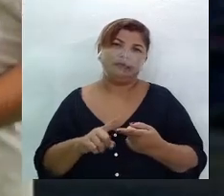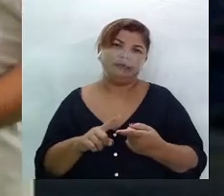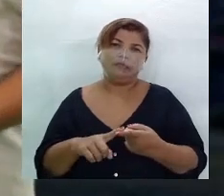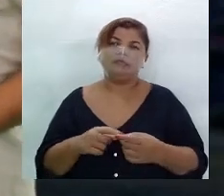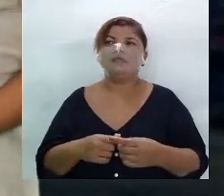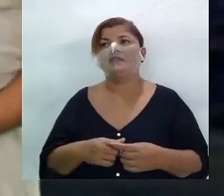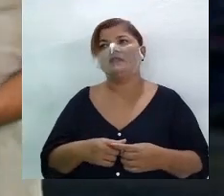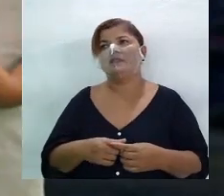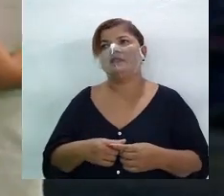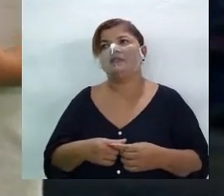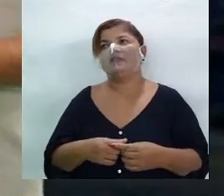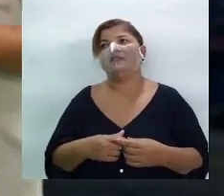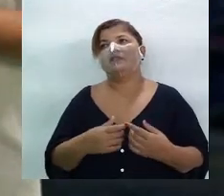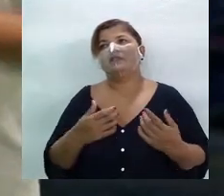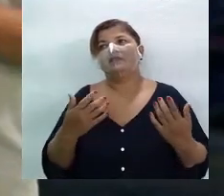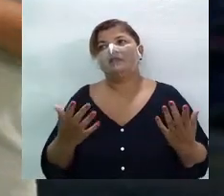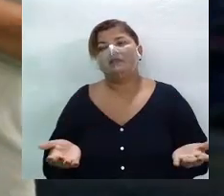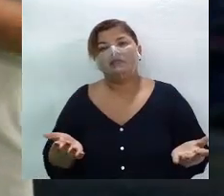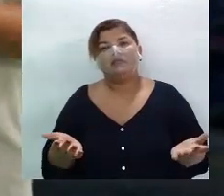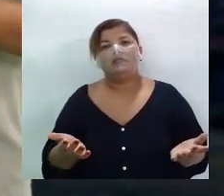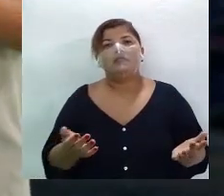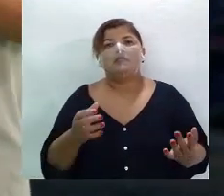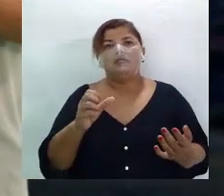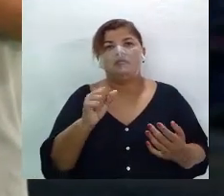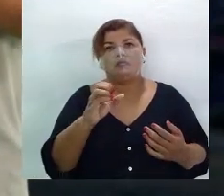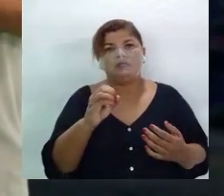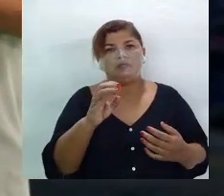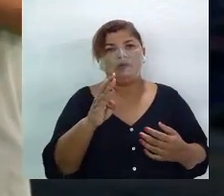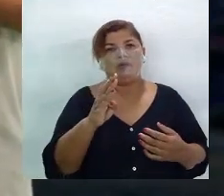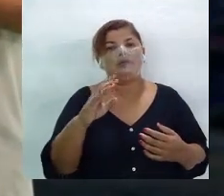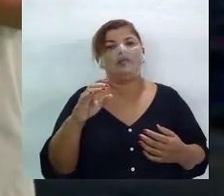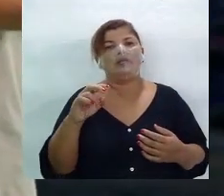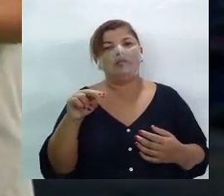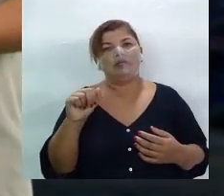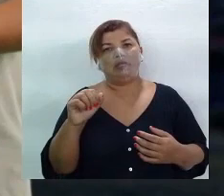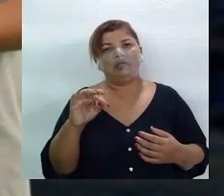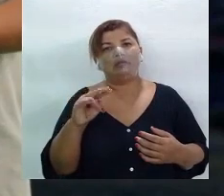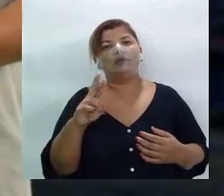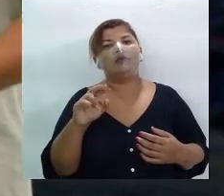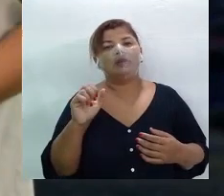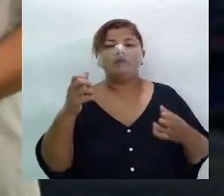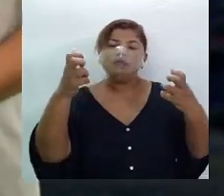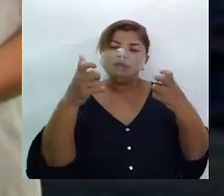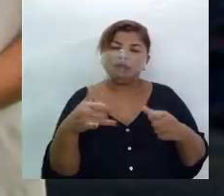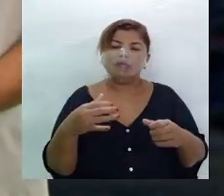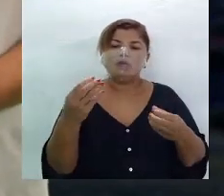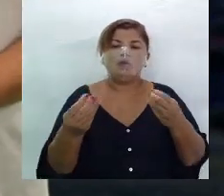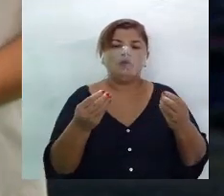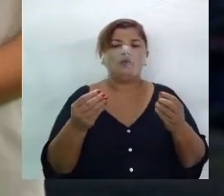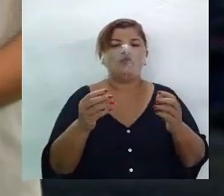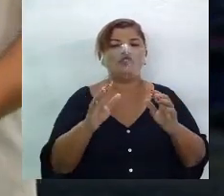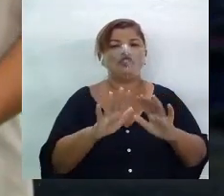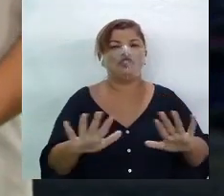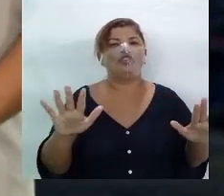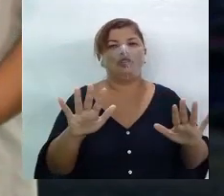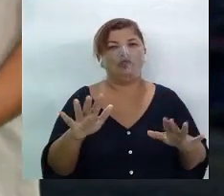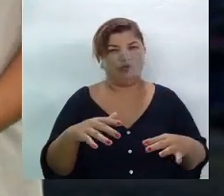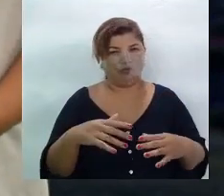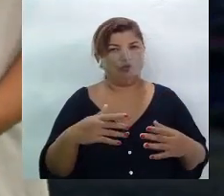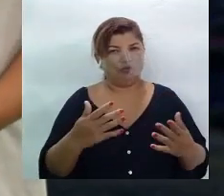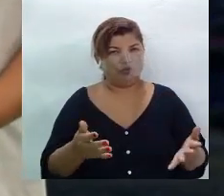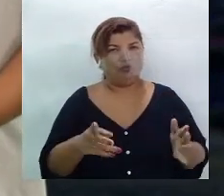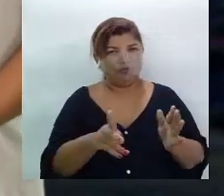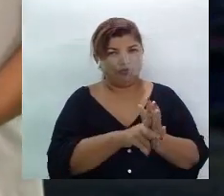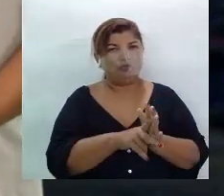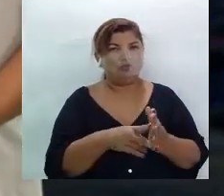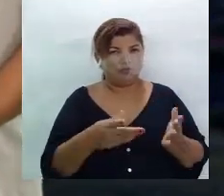seja, desculpe, professor Robson, o sobrenatural também explica a nossa maneira de ser. Exatamente. Né? E explica mesmo. Muitas obras trazem essa